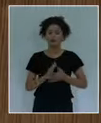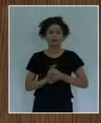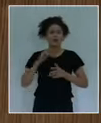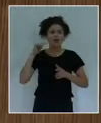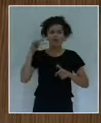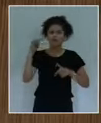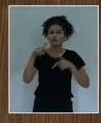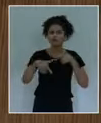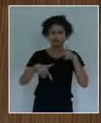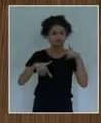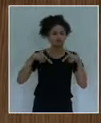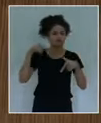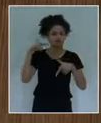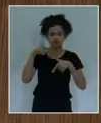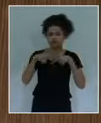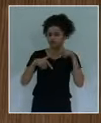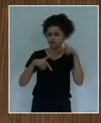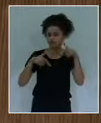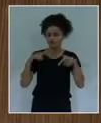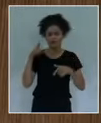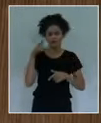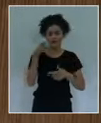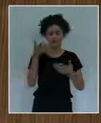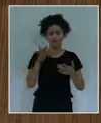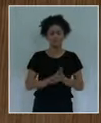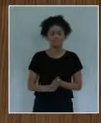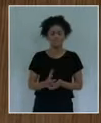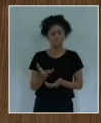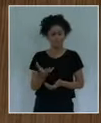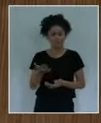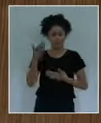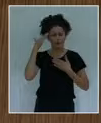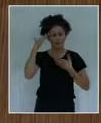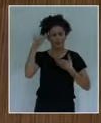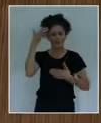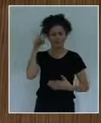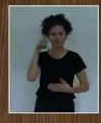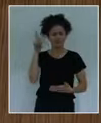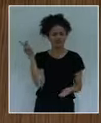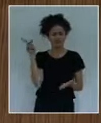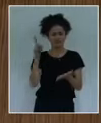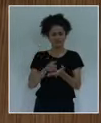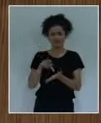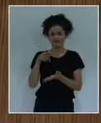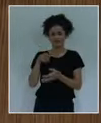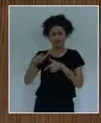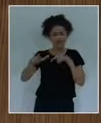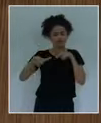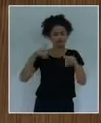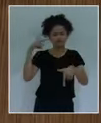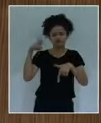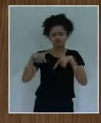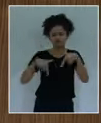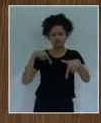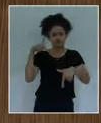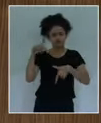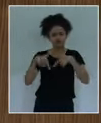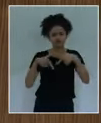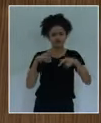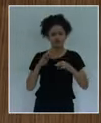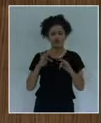carga pesada. Eu quero dar os parabéns a você de coração mesmo, que você trabalha demais. Quero dar os parabéns também a toda